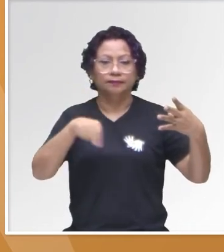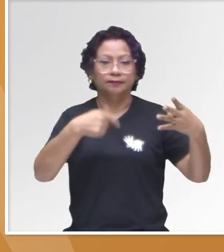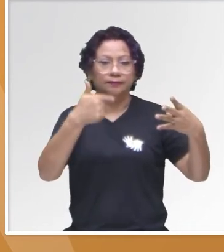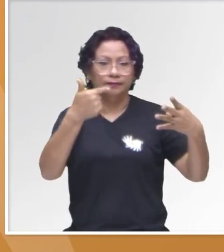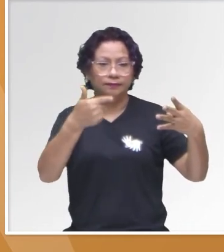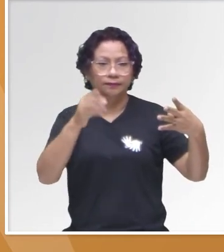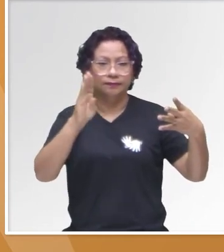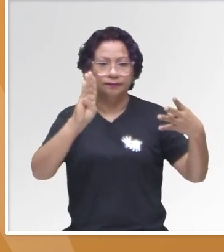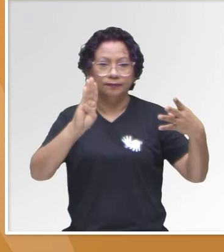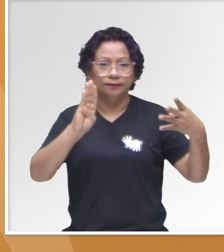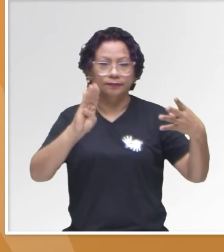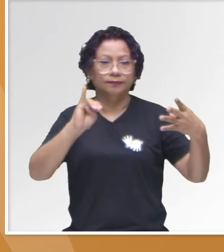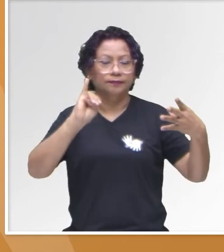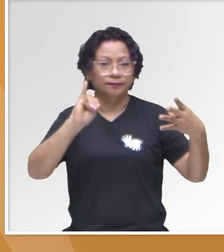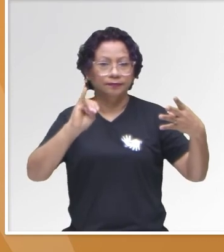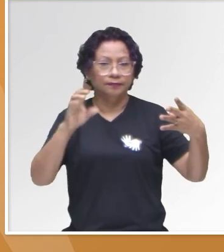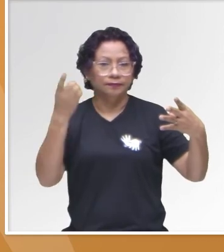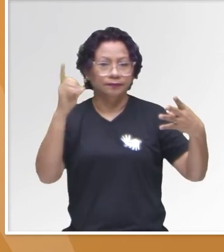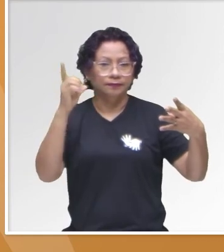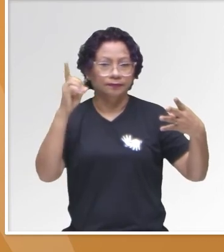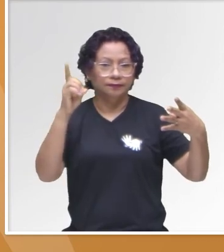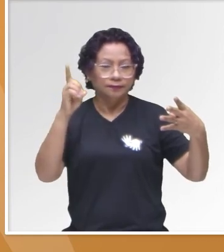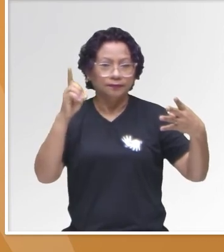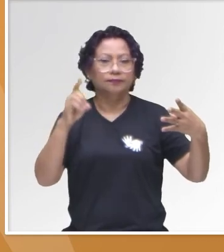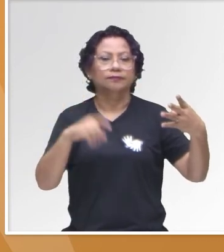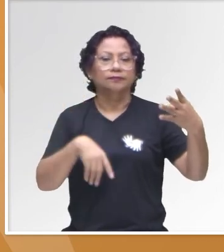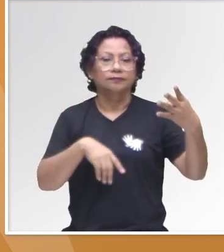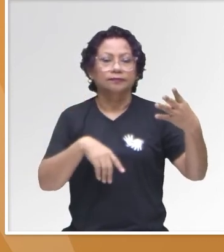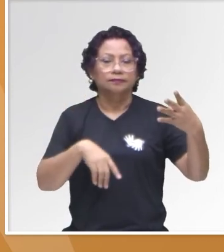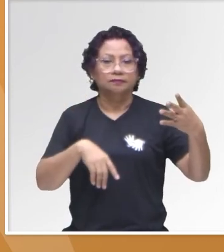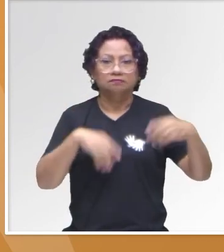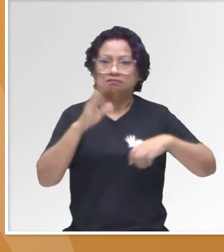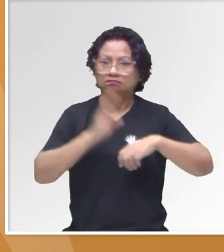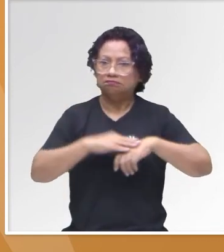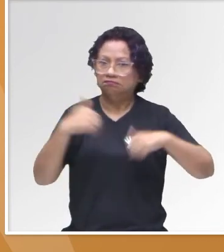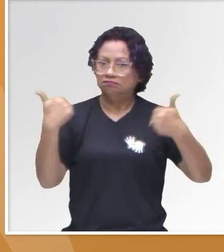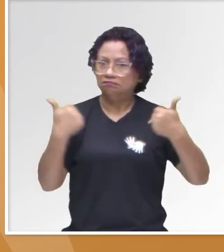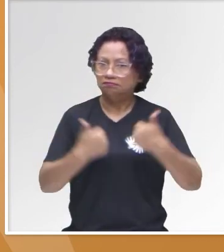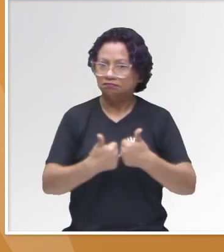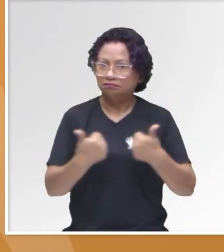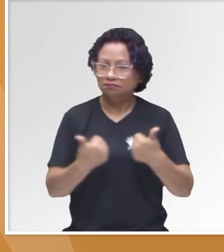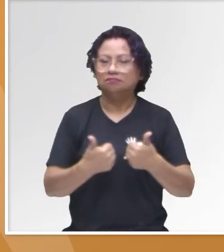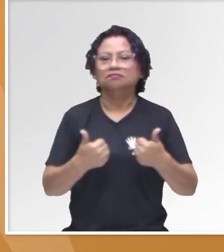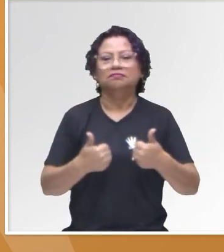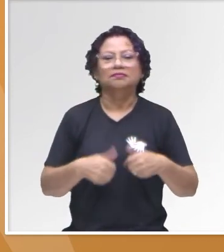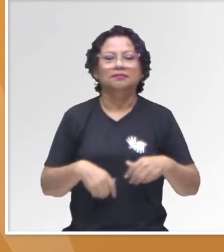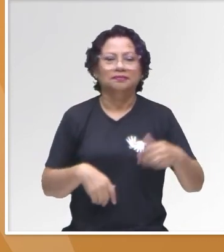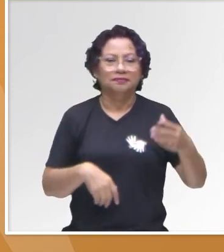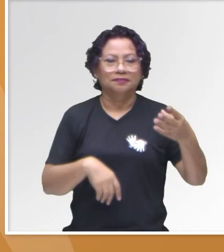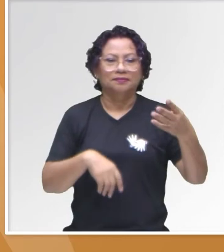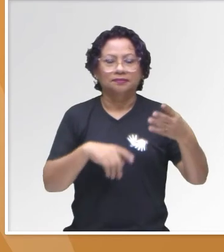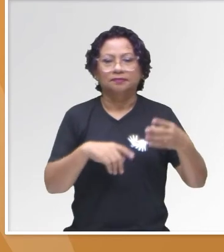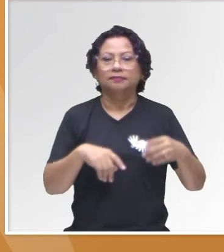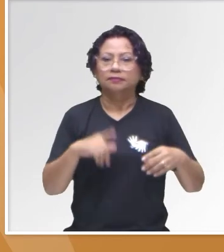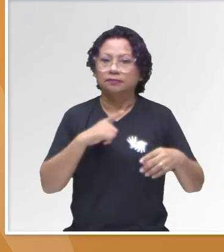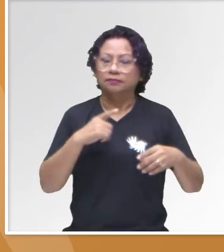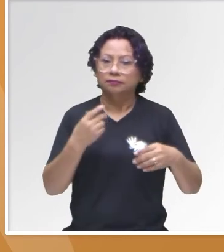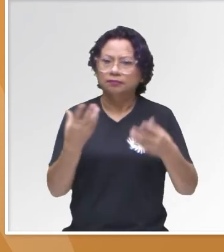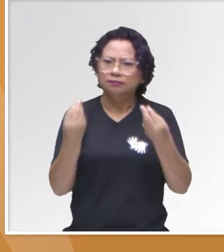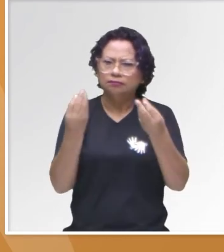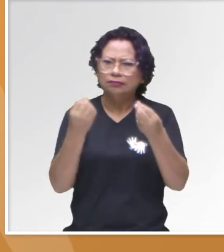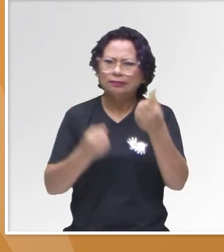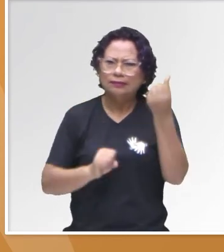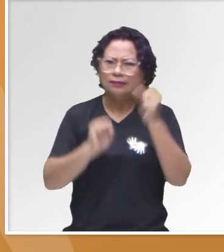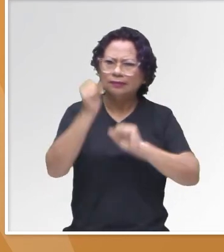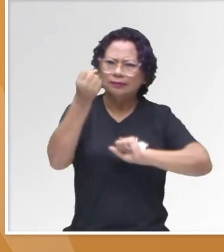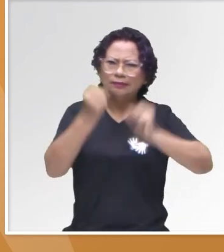de dólares. Entre os países é o que mais se destaca, onde tem aí uma maior quantidade de indústrias, né, com relação aos